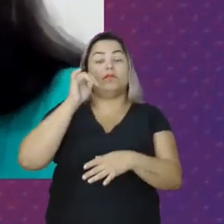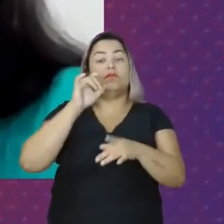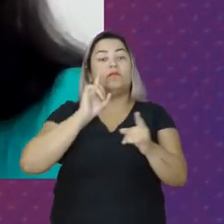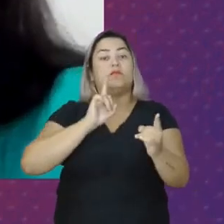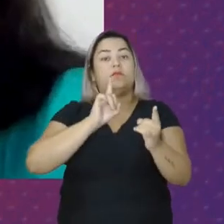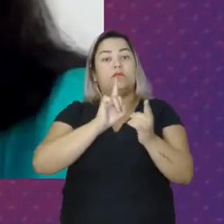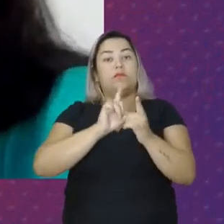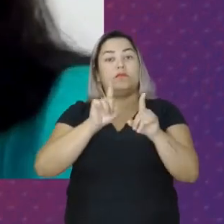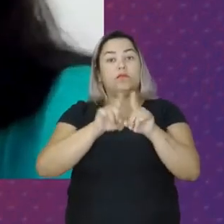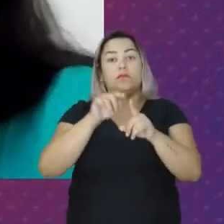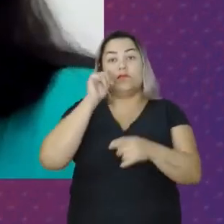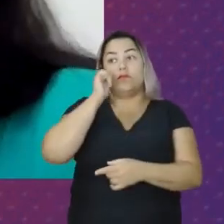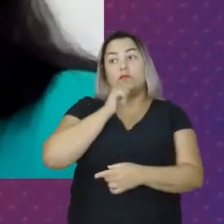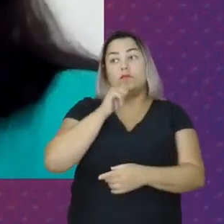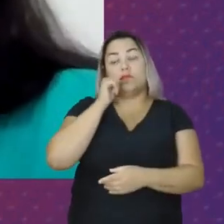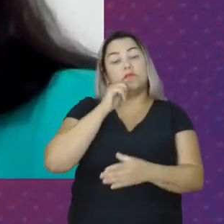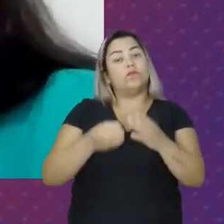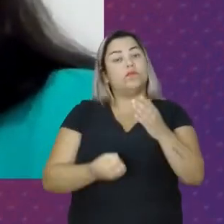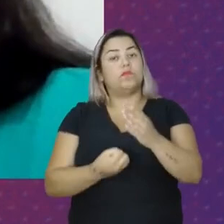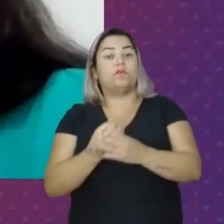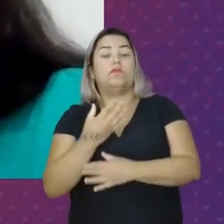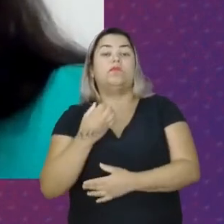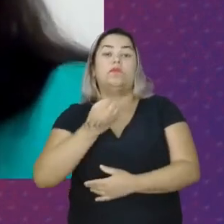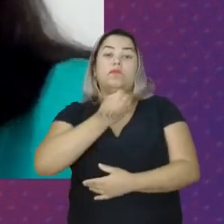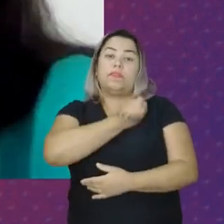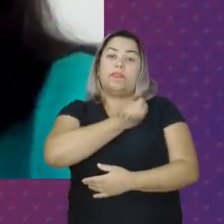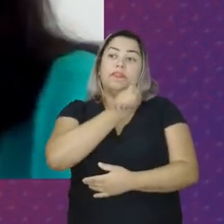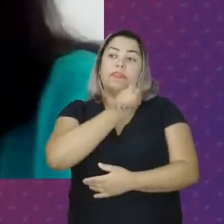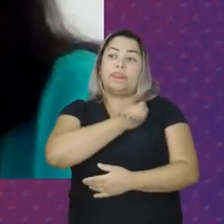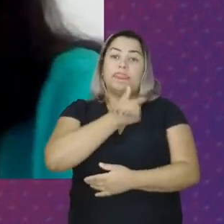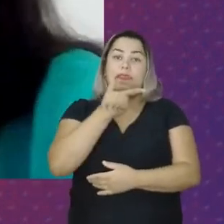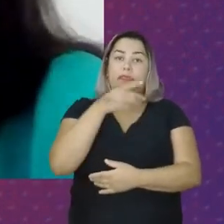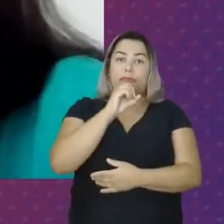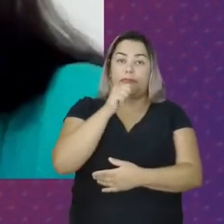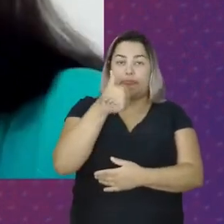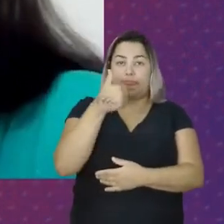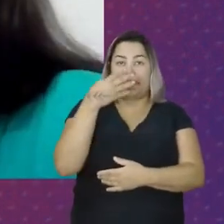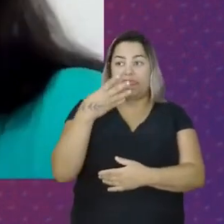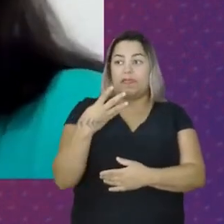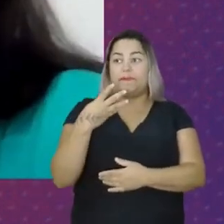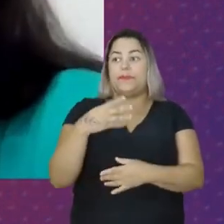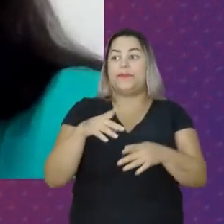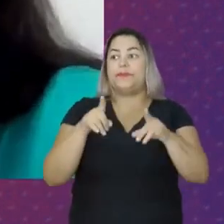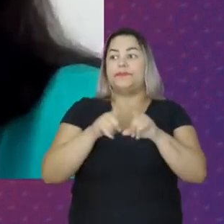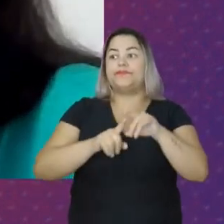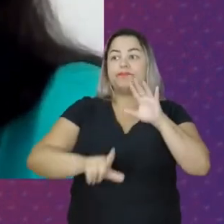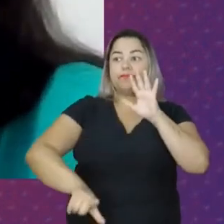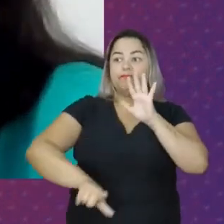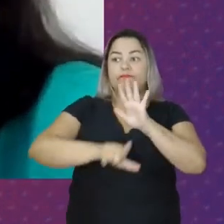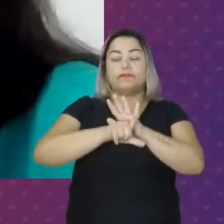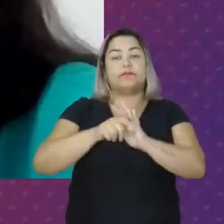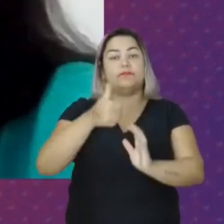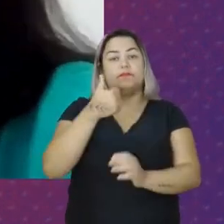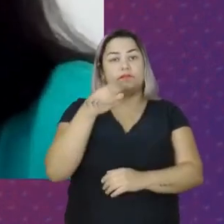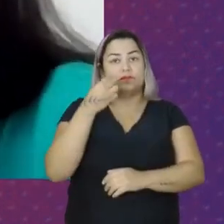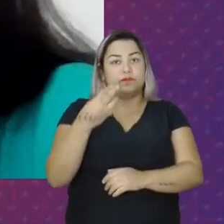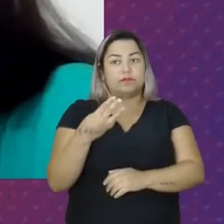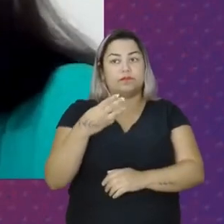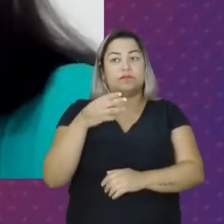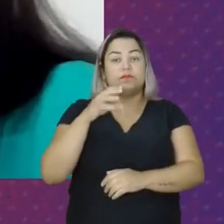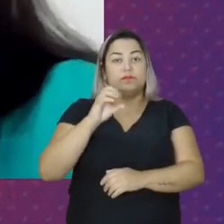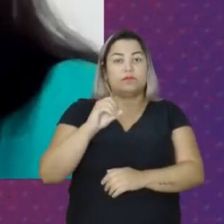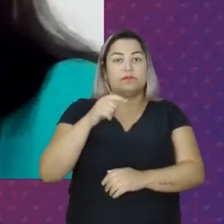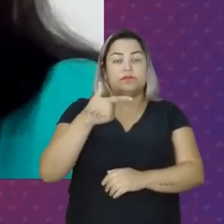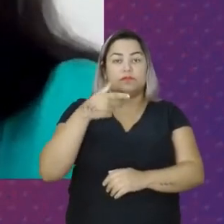né, para criação do número telefônico, mas foi alterada em 2014, né, por essa lei